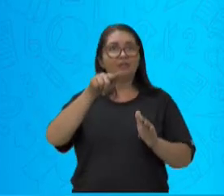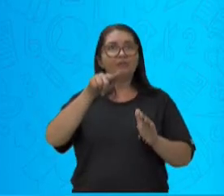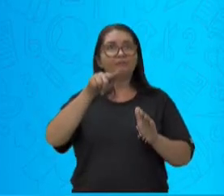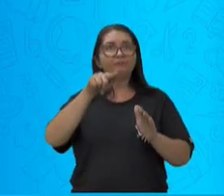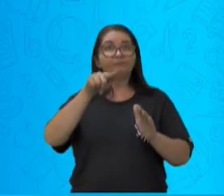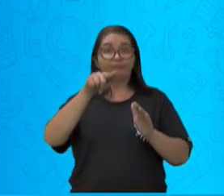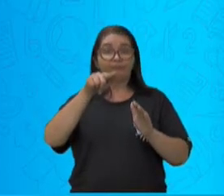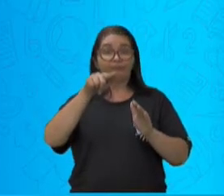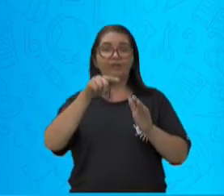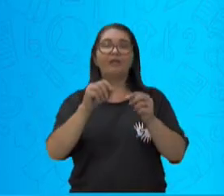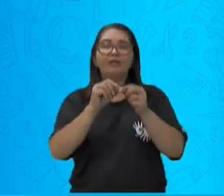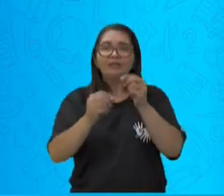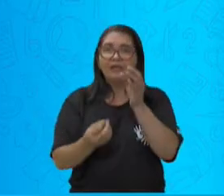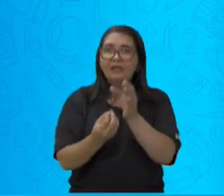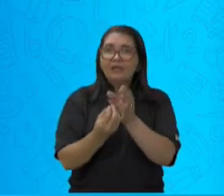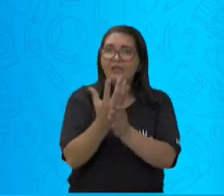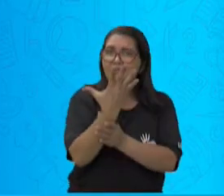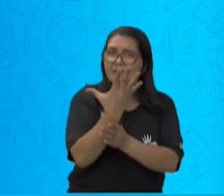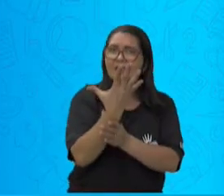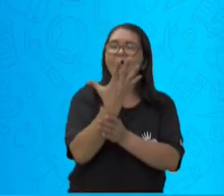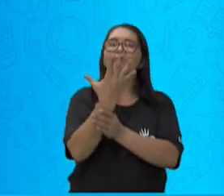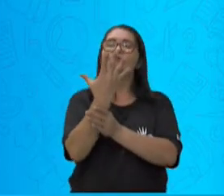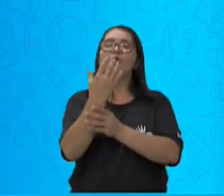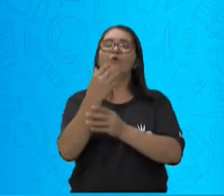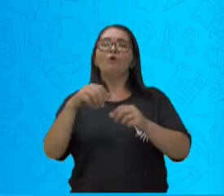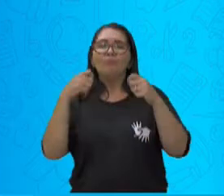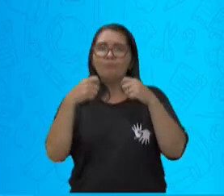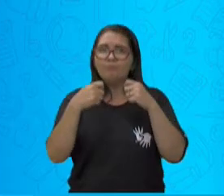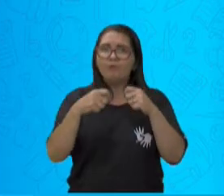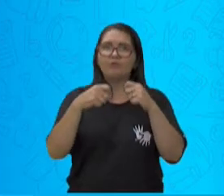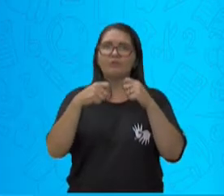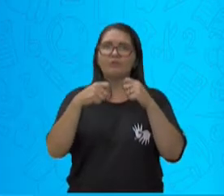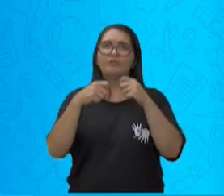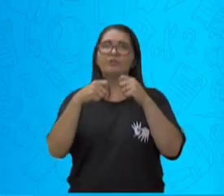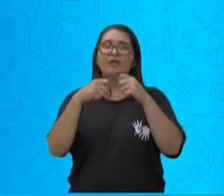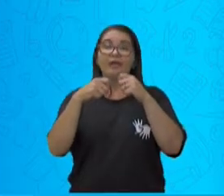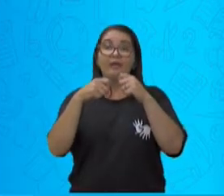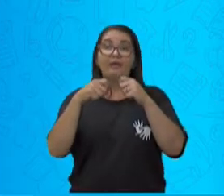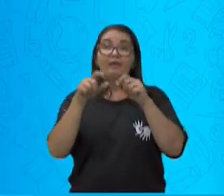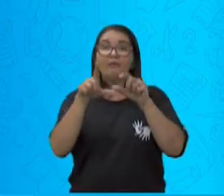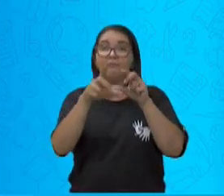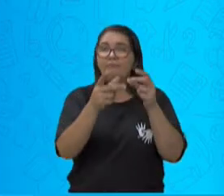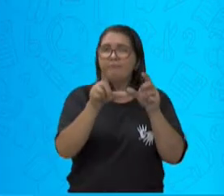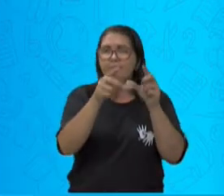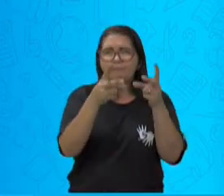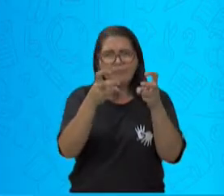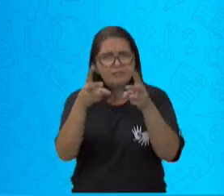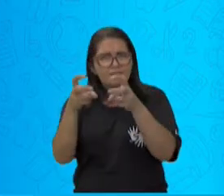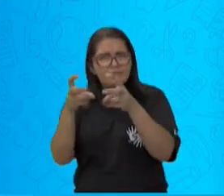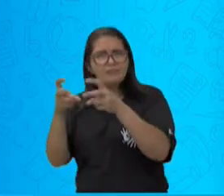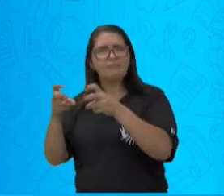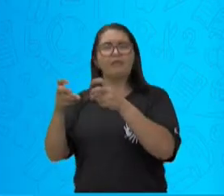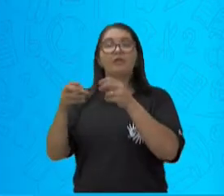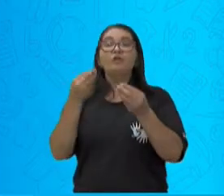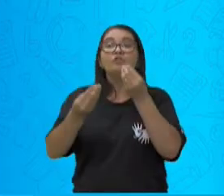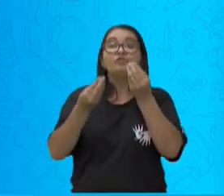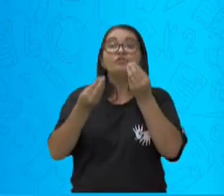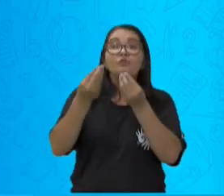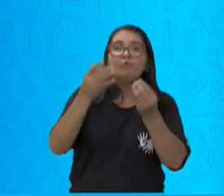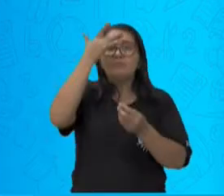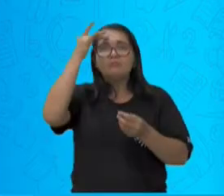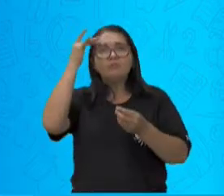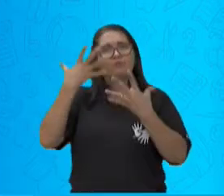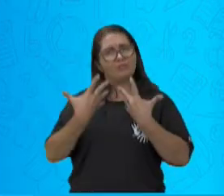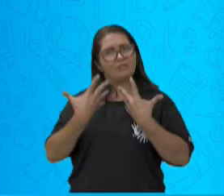de texto implica o conhecimento e a aceitação pelo participante de todas as